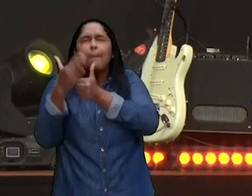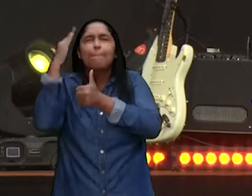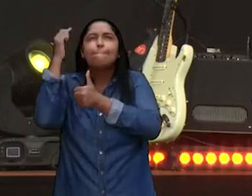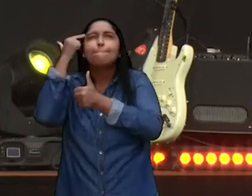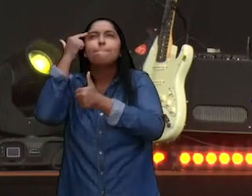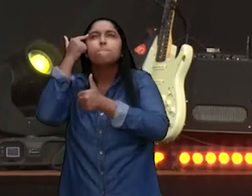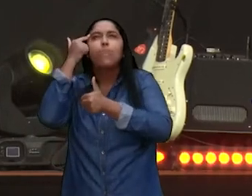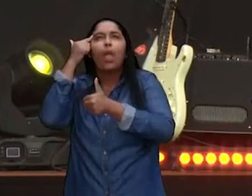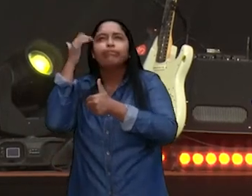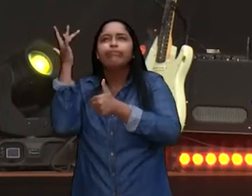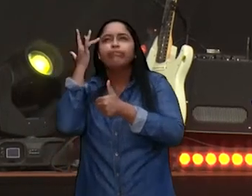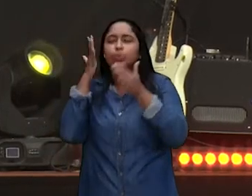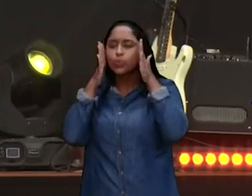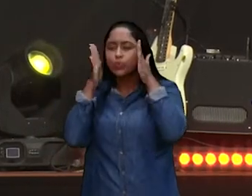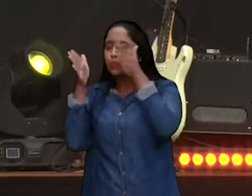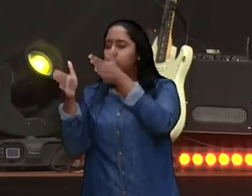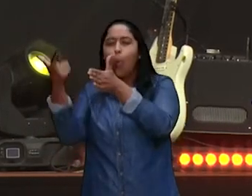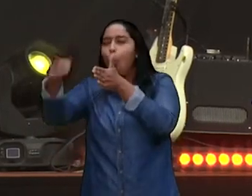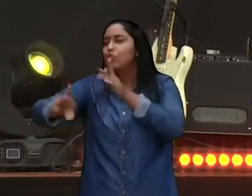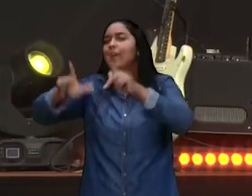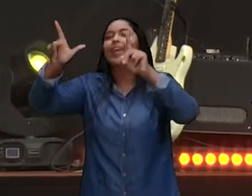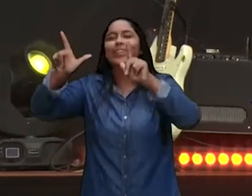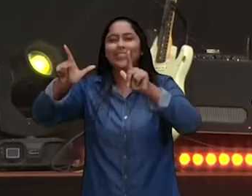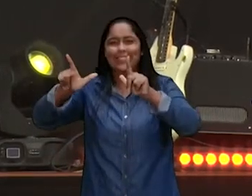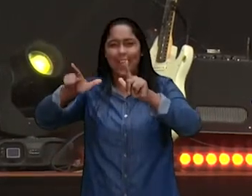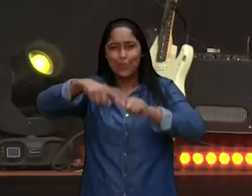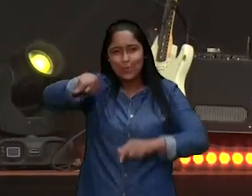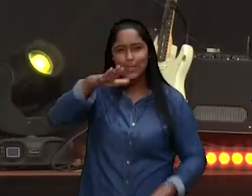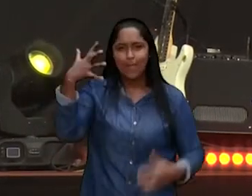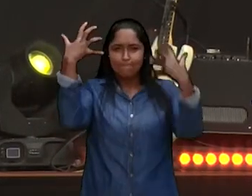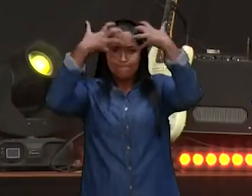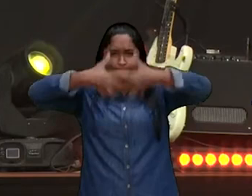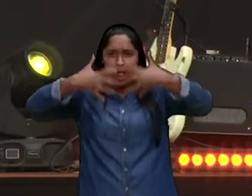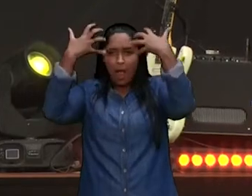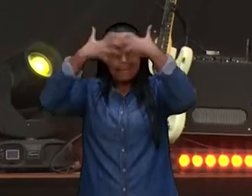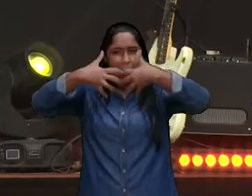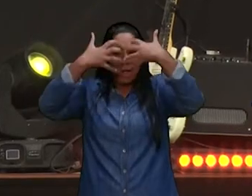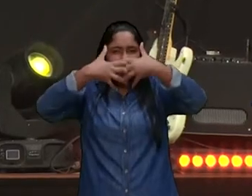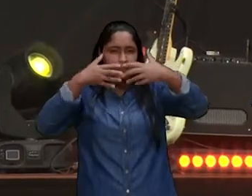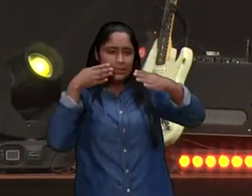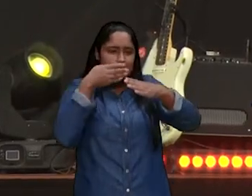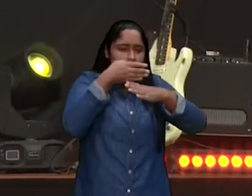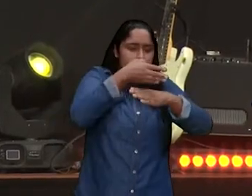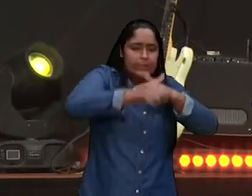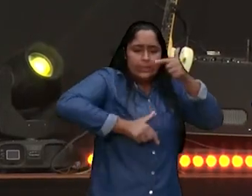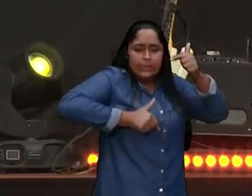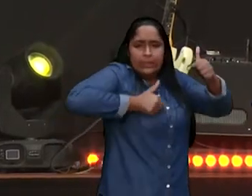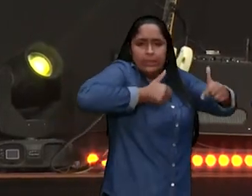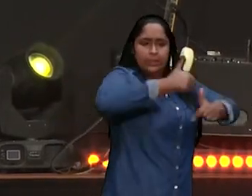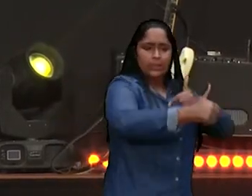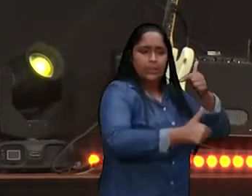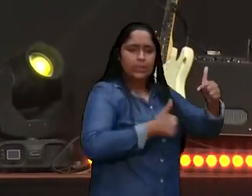a sua cabeça te chamando para lá Se você começar pa começar a pensar daqui a pouco sem Ladeira abaixo Então em vez de por um